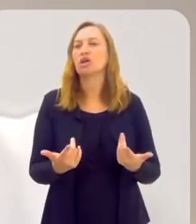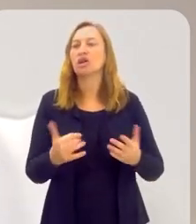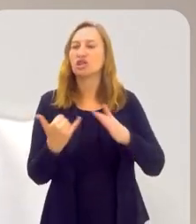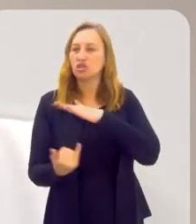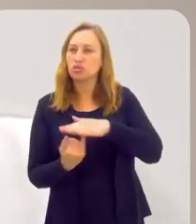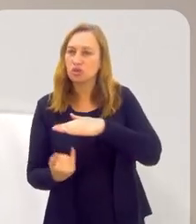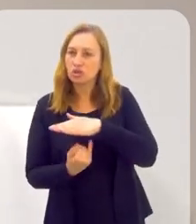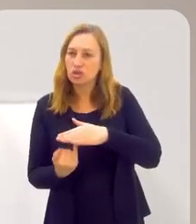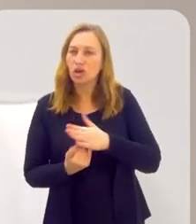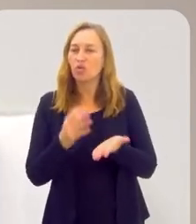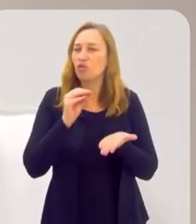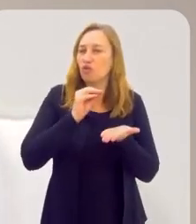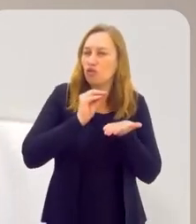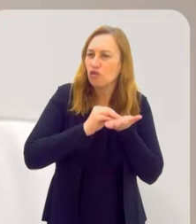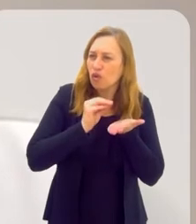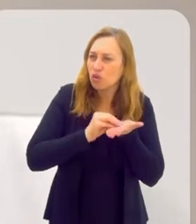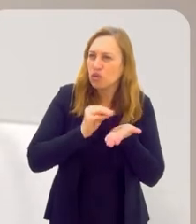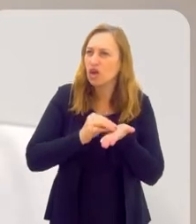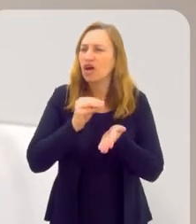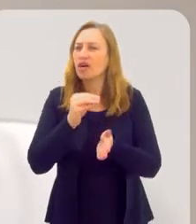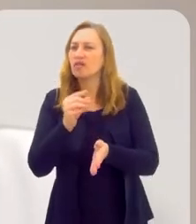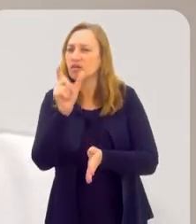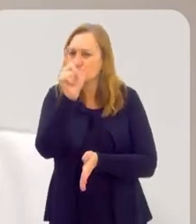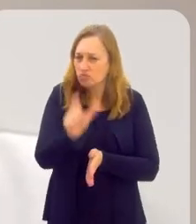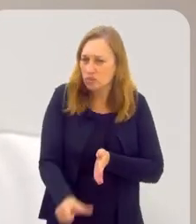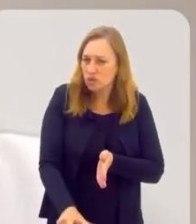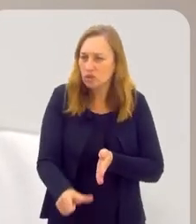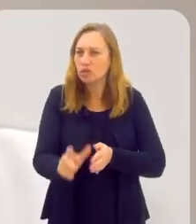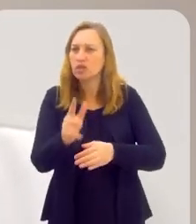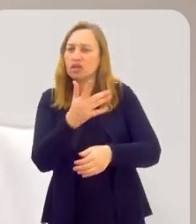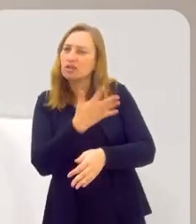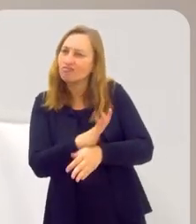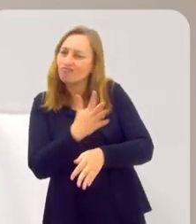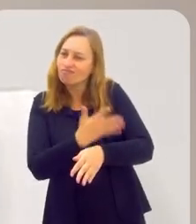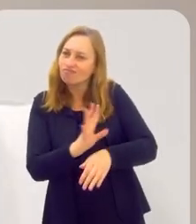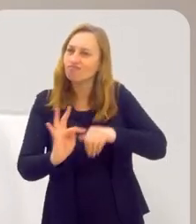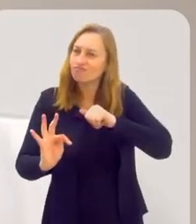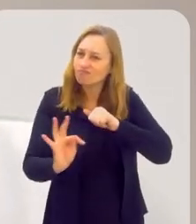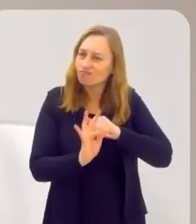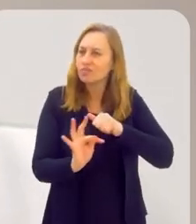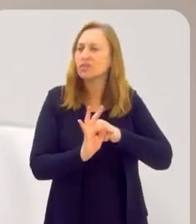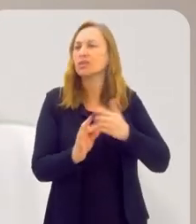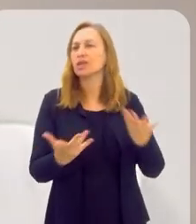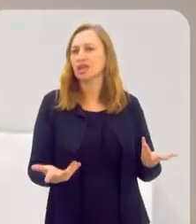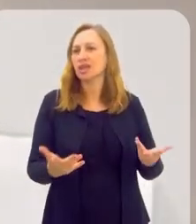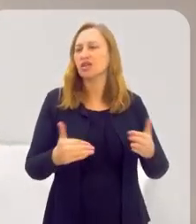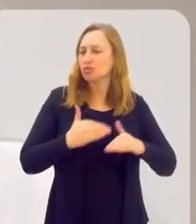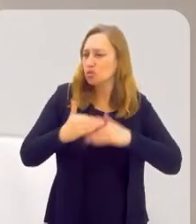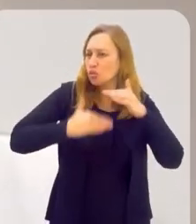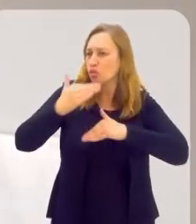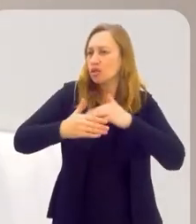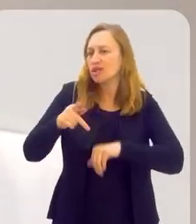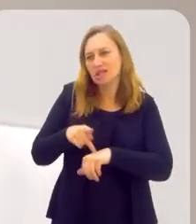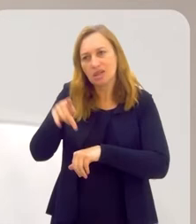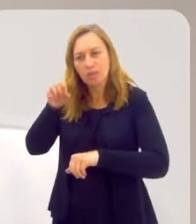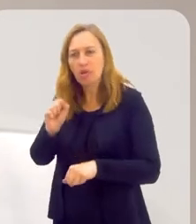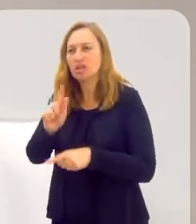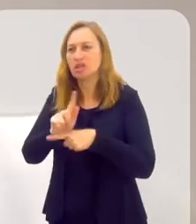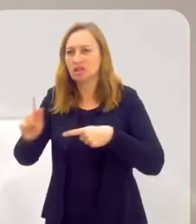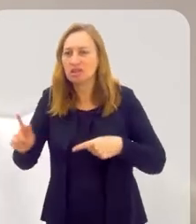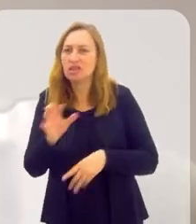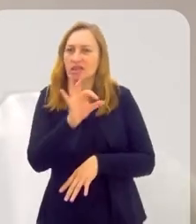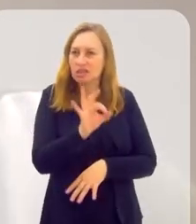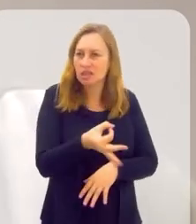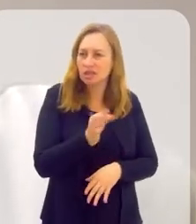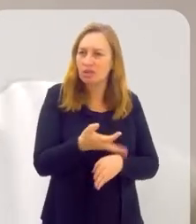pelas instituições, que faltavam técnicos especializados nesta área. Portanto, nós desenvolvemos essa pós-graduação